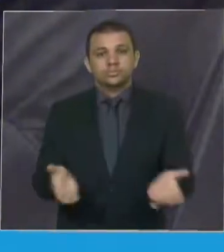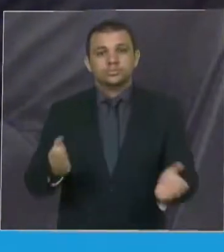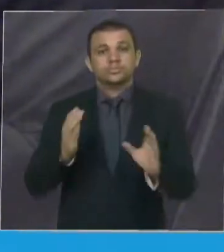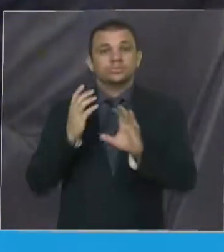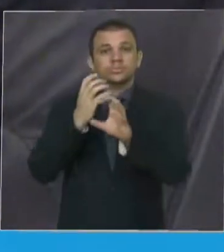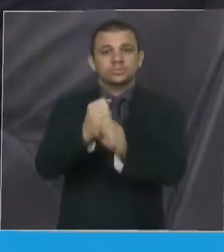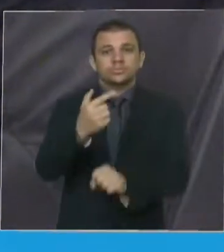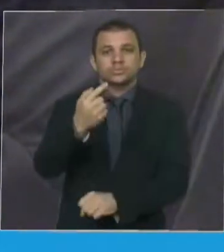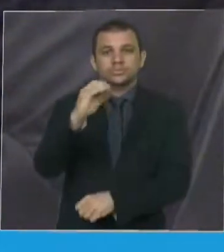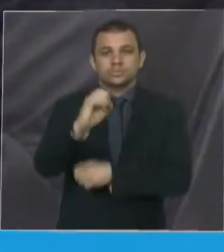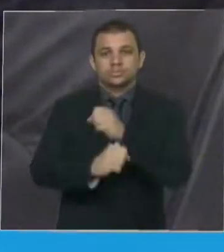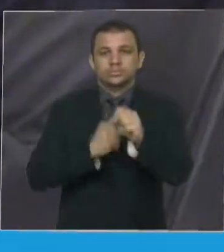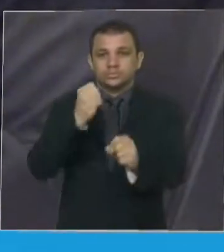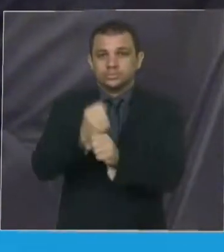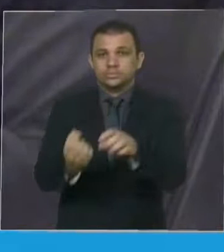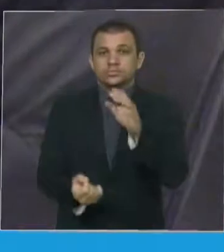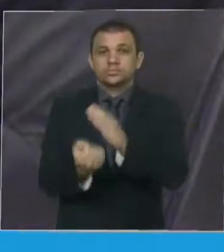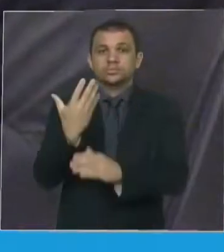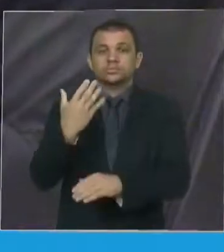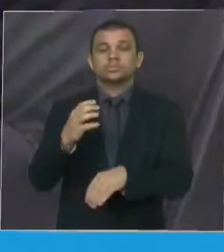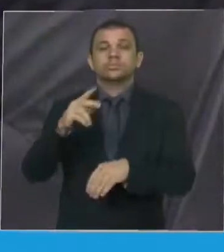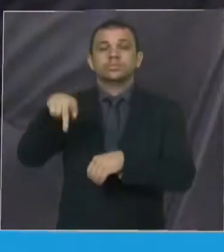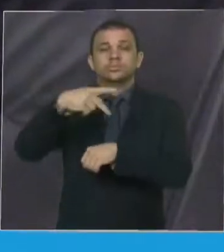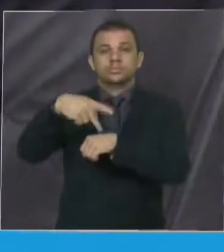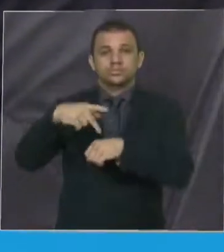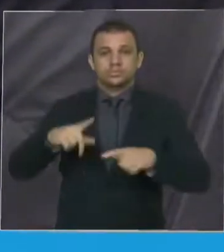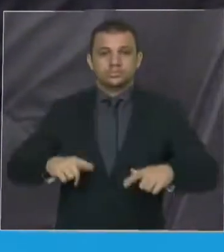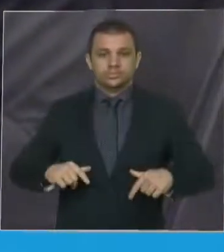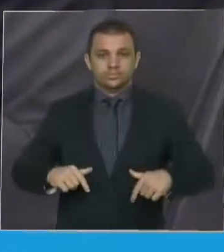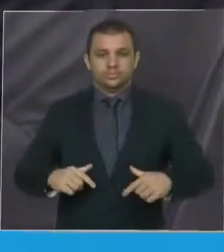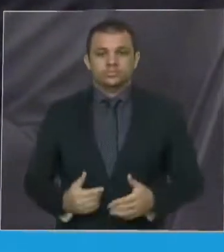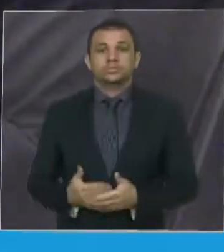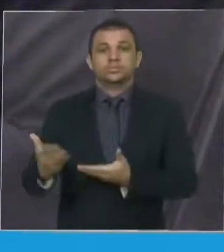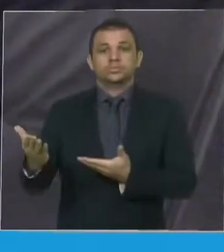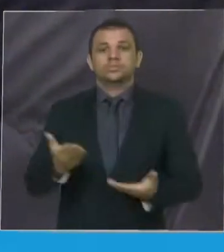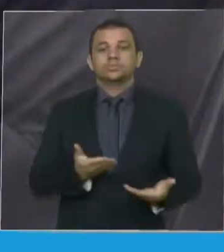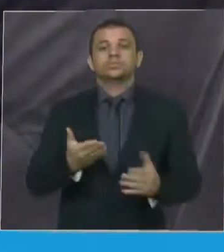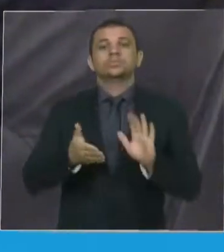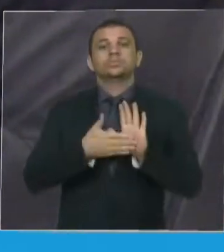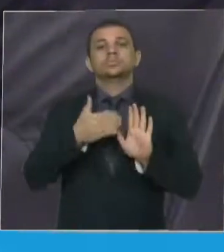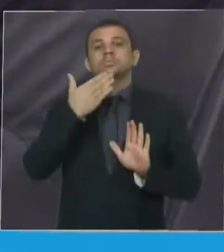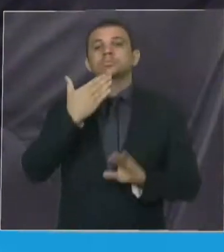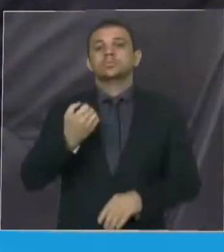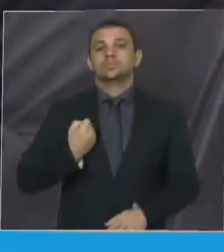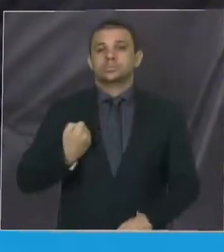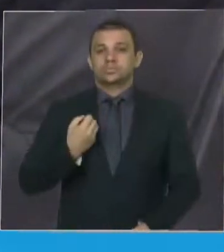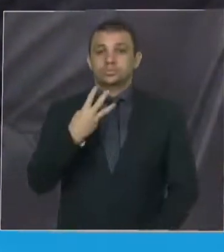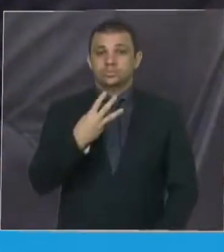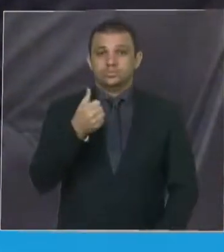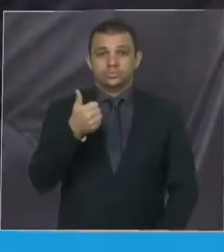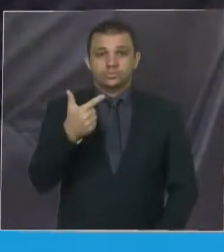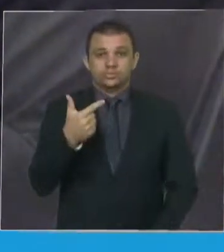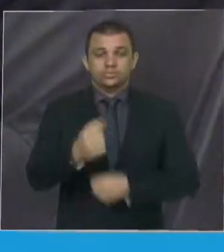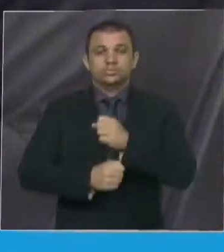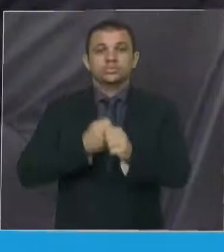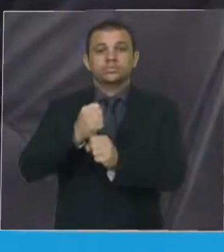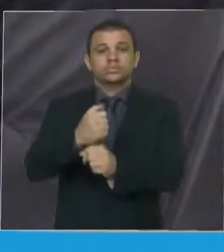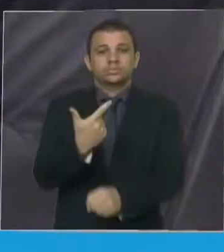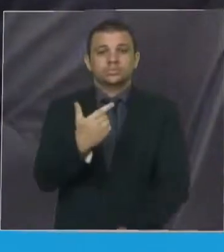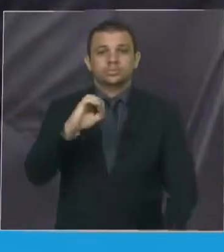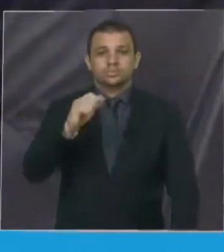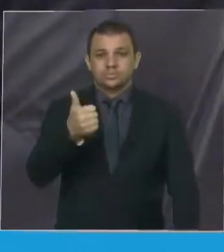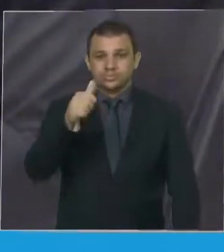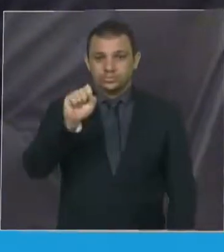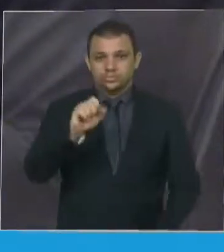de fundação do Estado de Israel, convocada através do requerimento número 312/2018, de autoria do